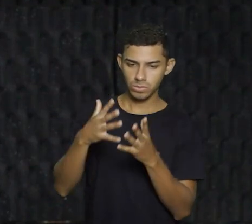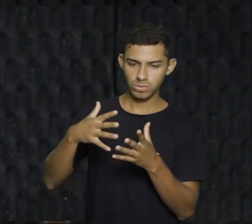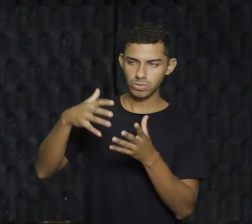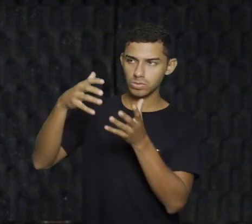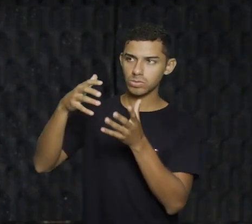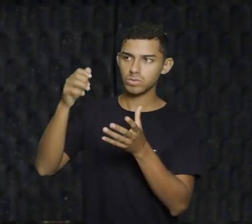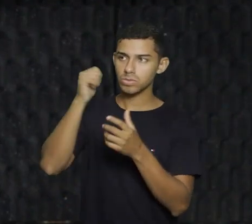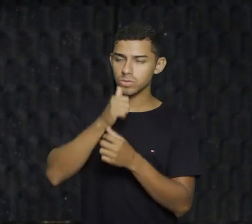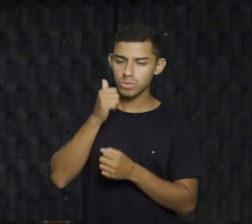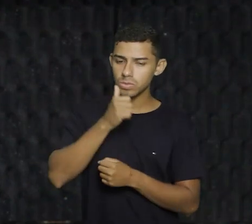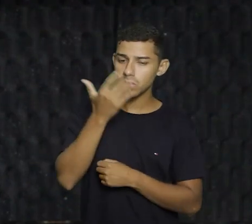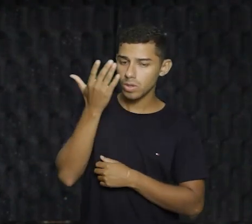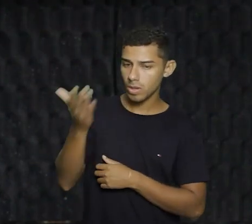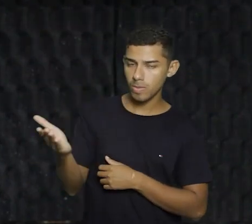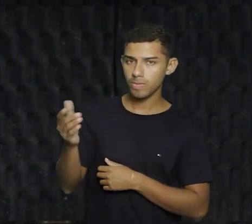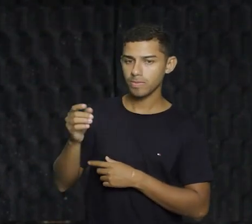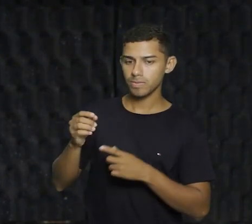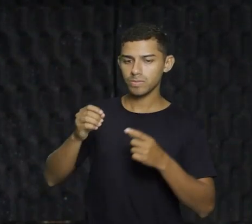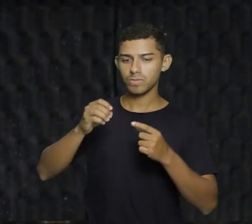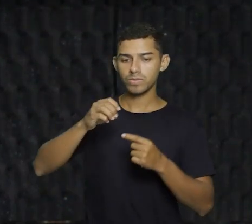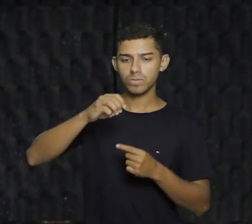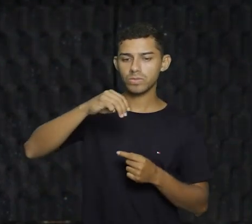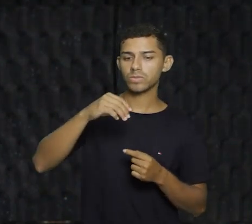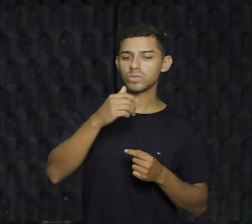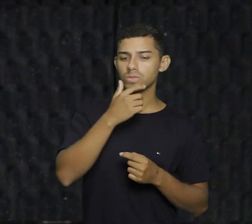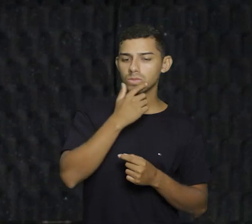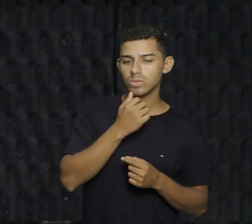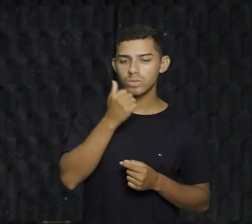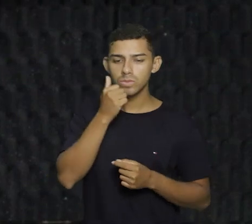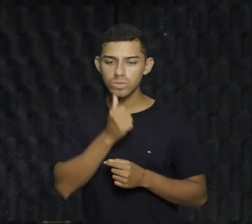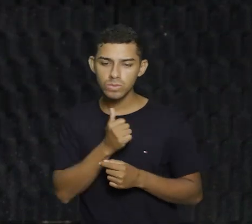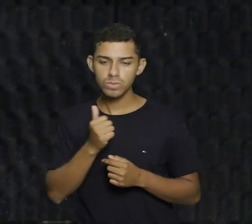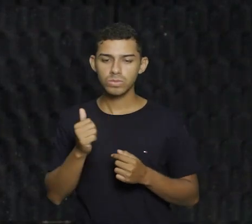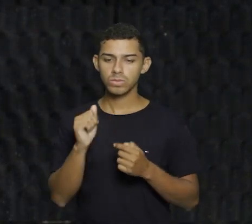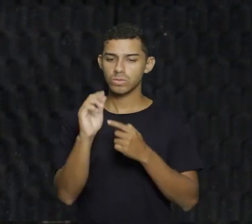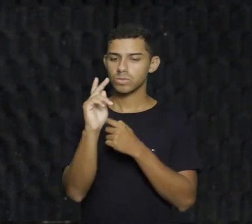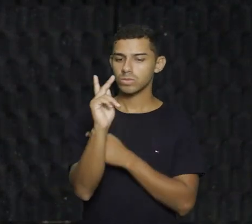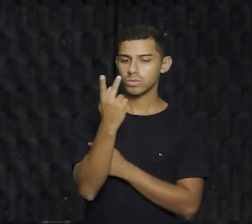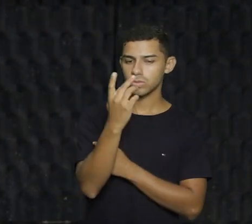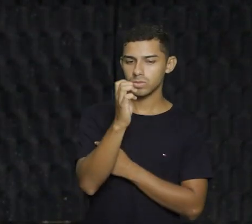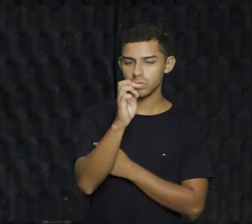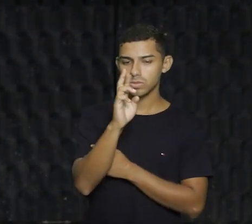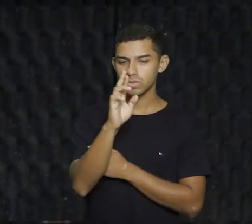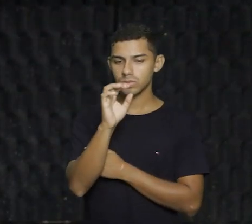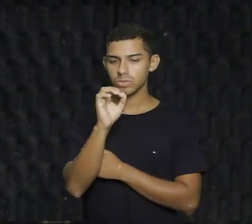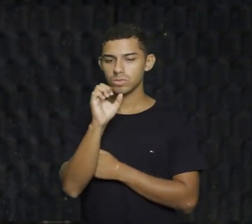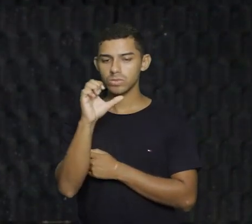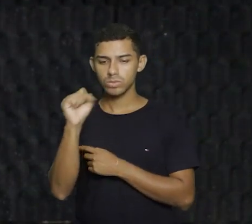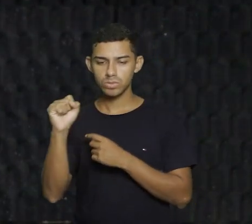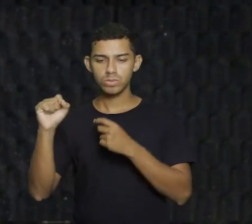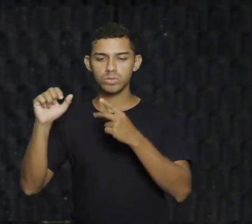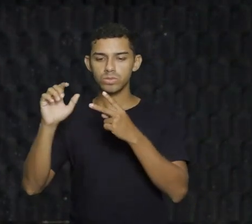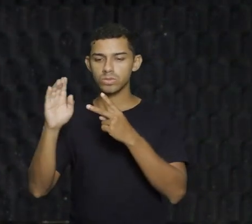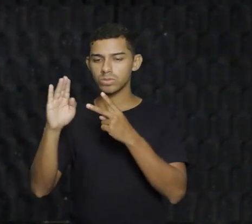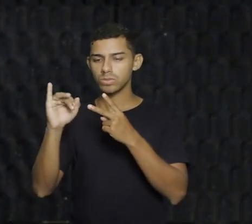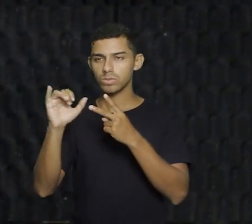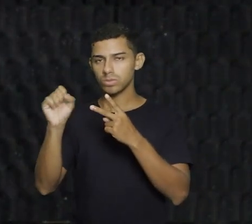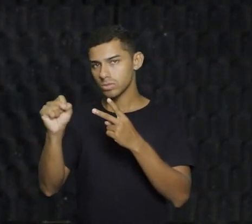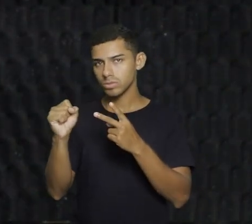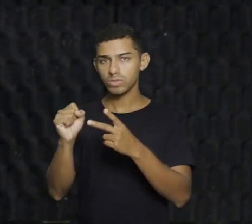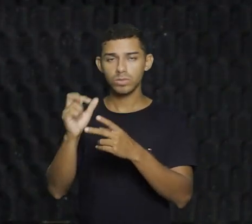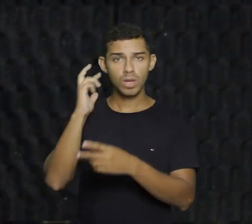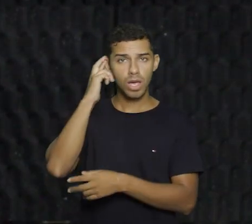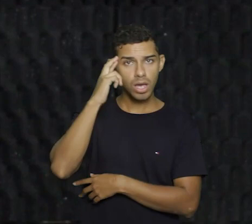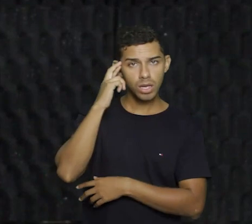figura feminina. Então seria o masculino e o feminino, ou Eros e Psique, né? A razão e a emoção. A emoção, nesse caso,